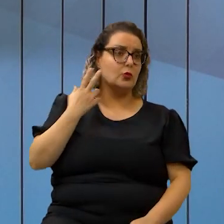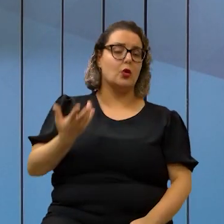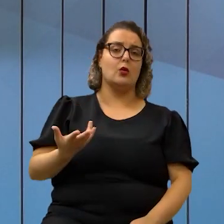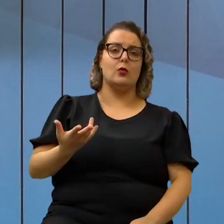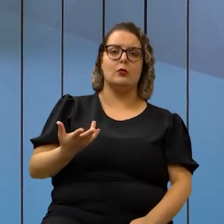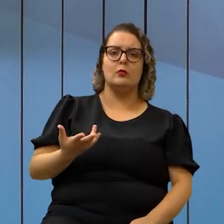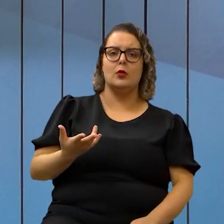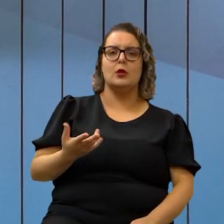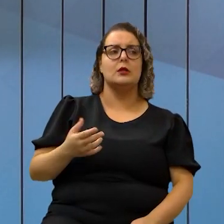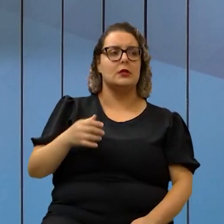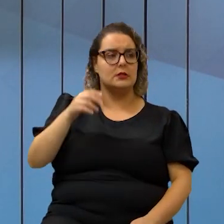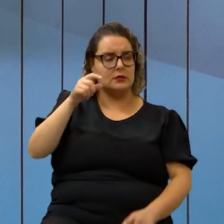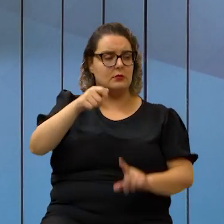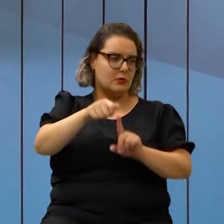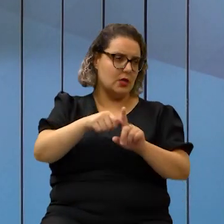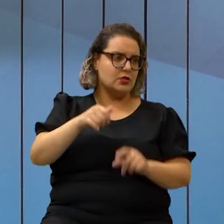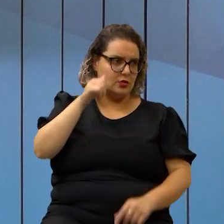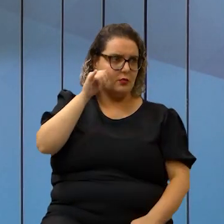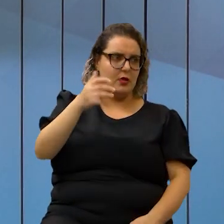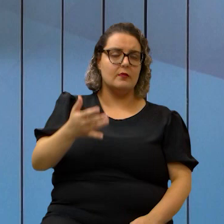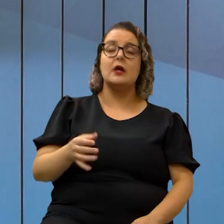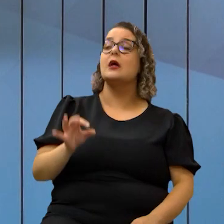Rosa, nesse mês de prevenção.